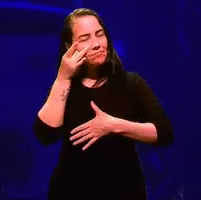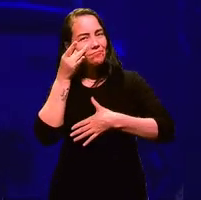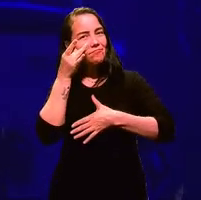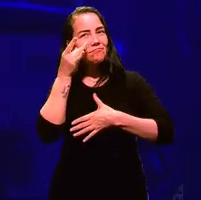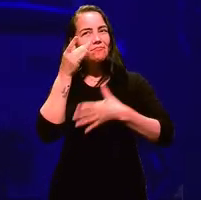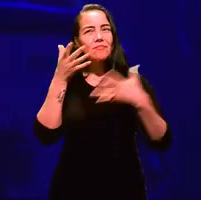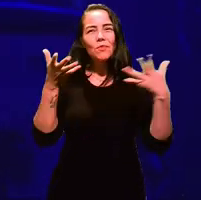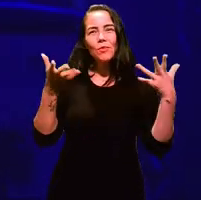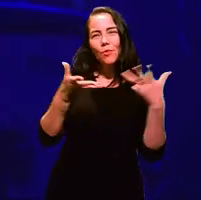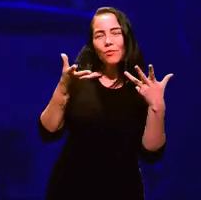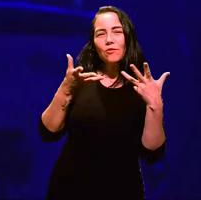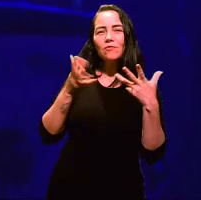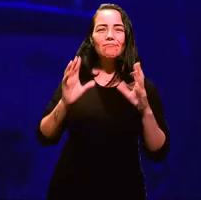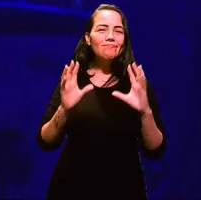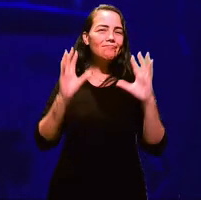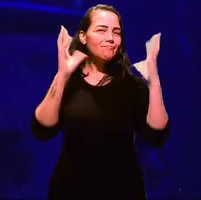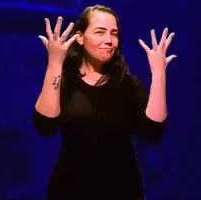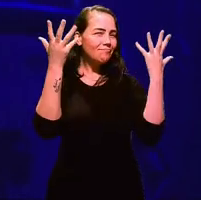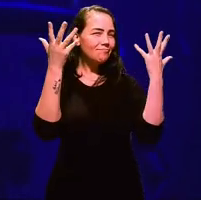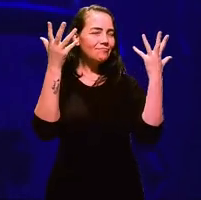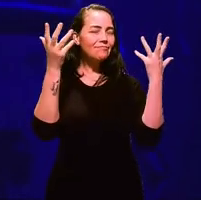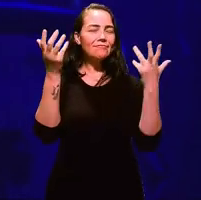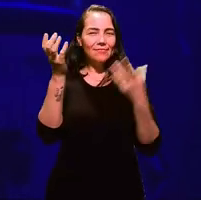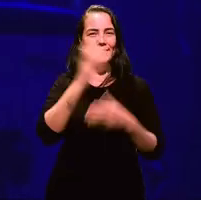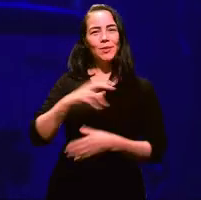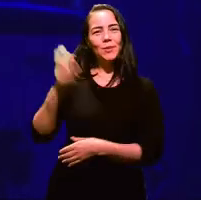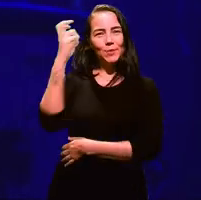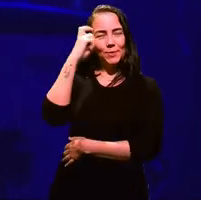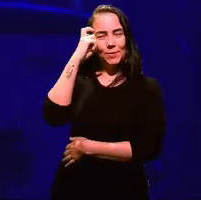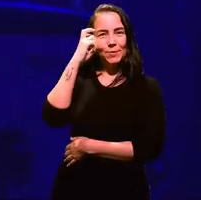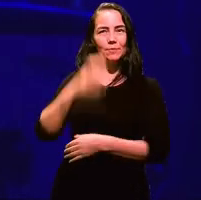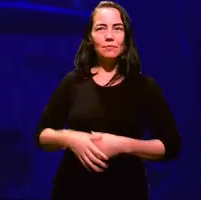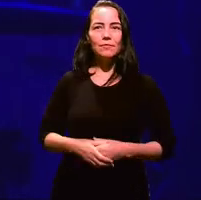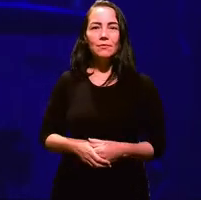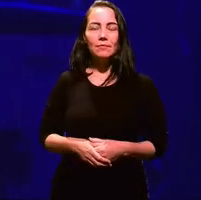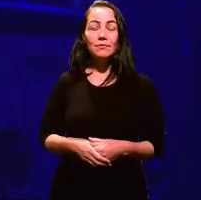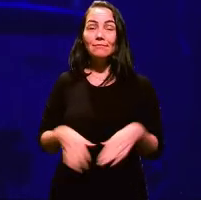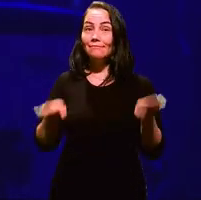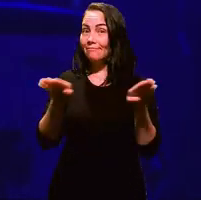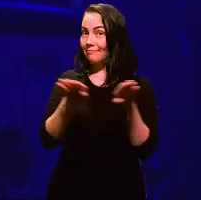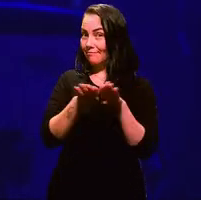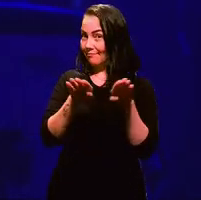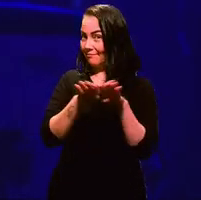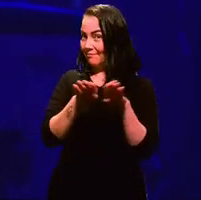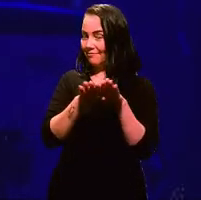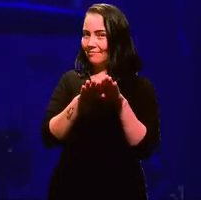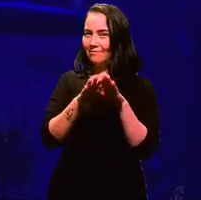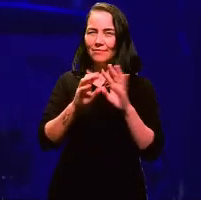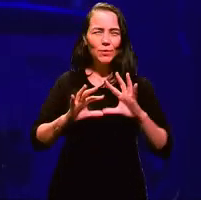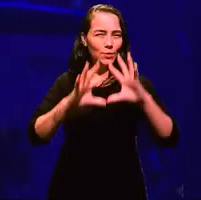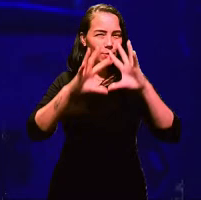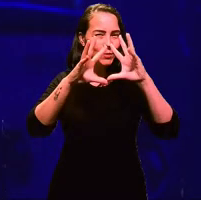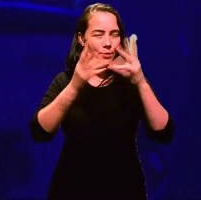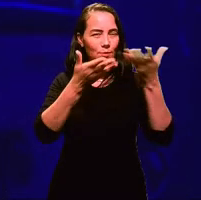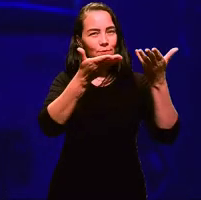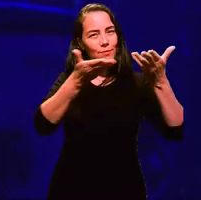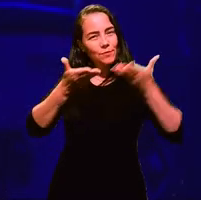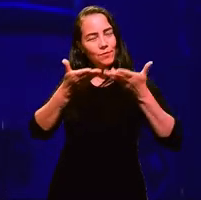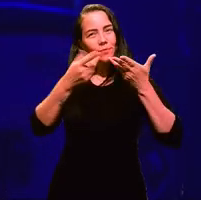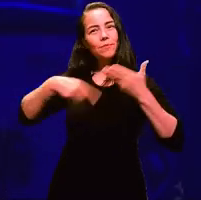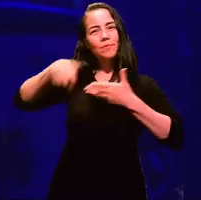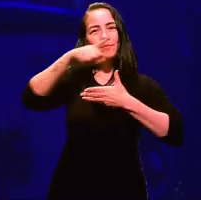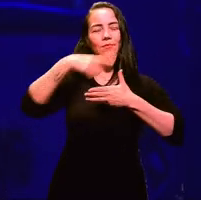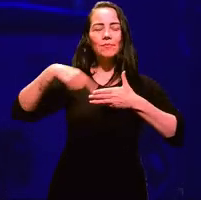presencialmente de eventos culturais. Também damos as boas-vindas a todos que